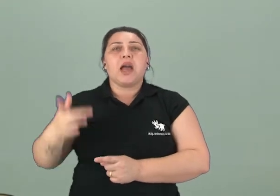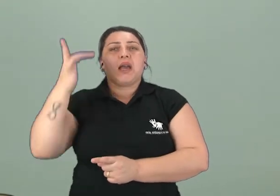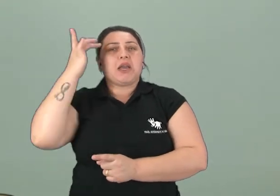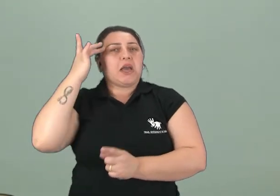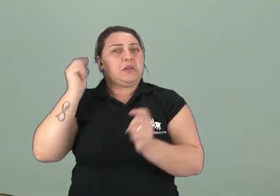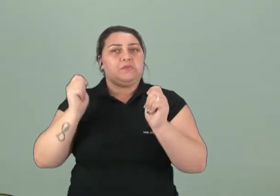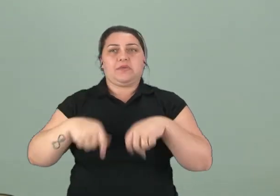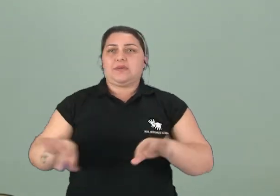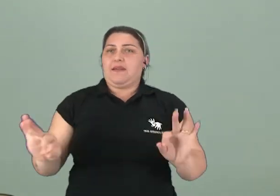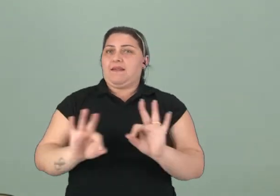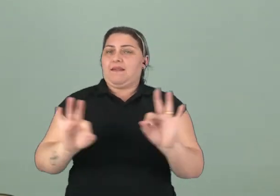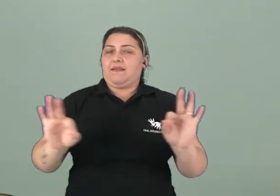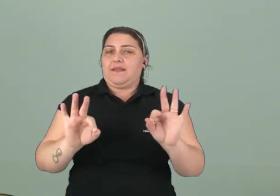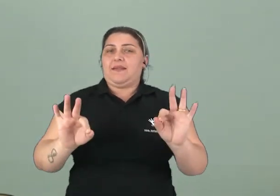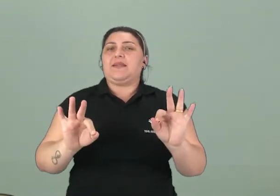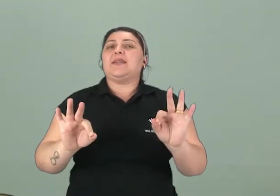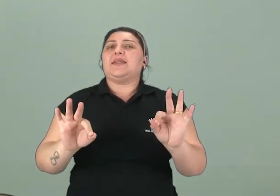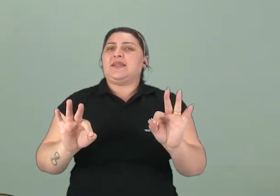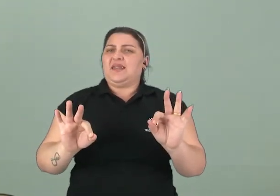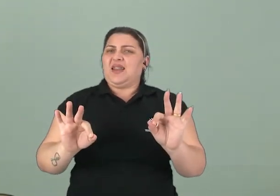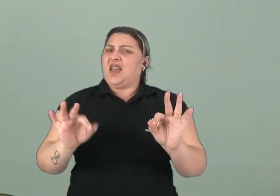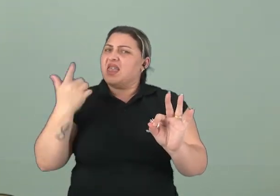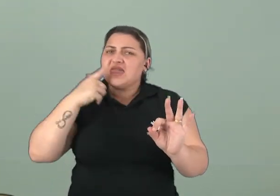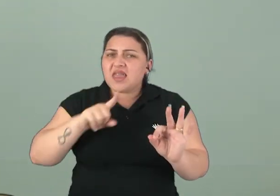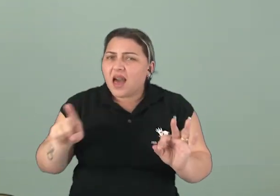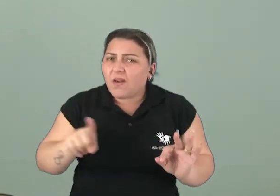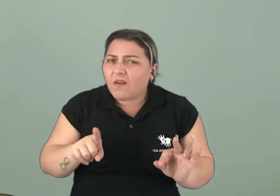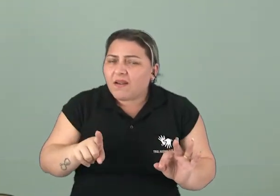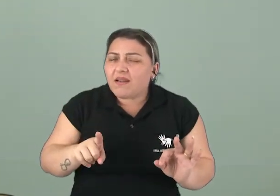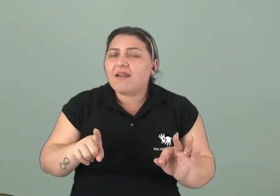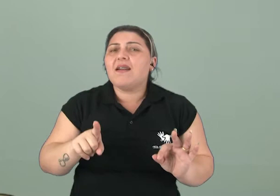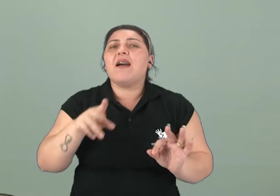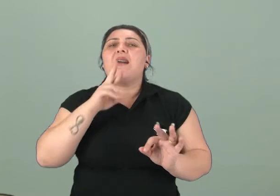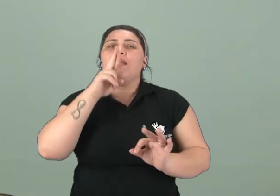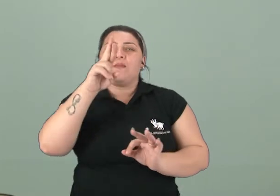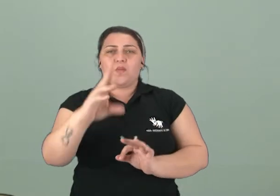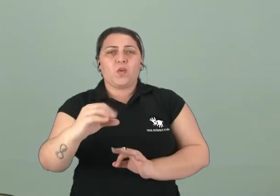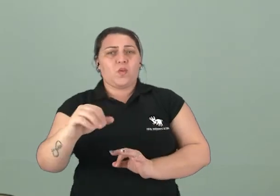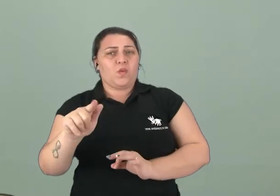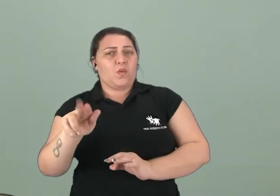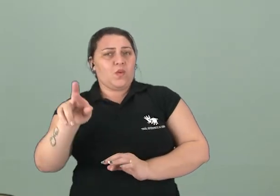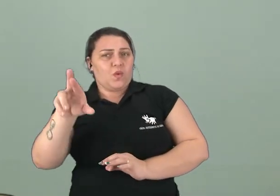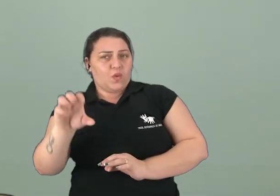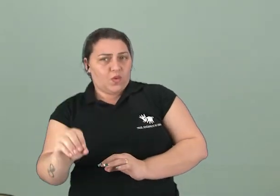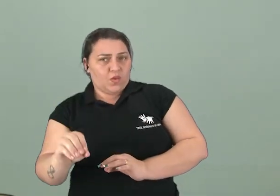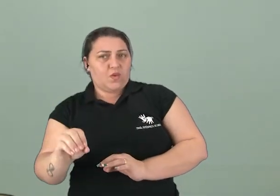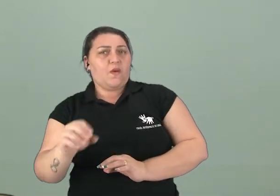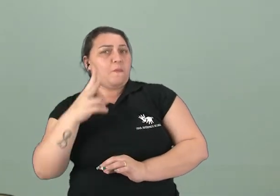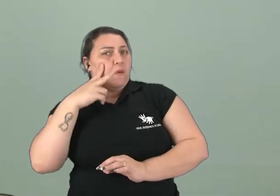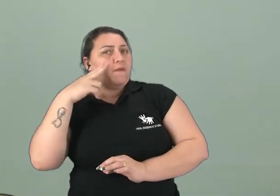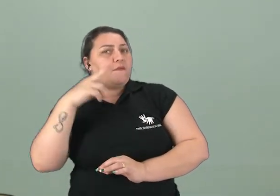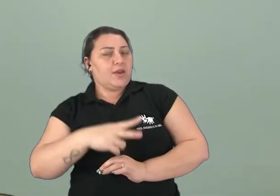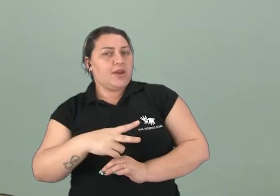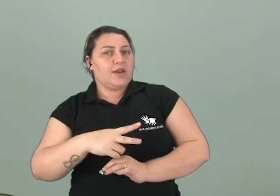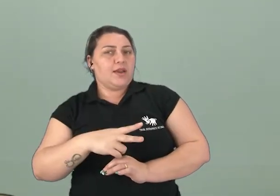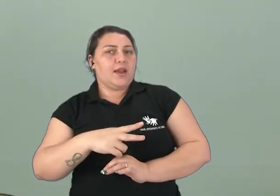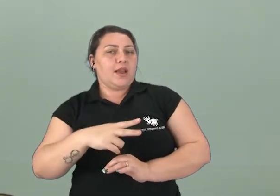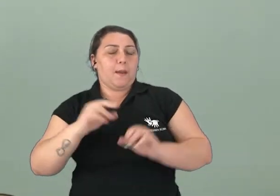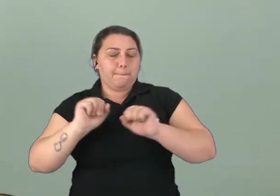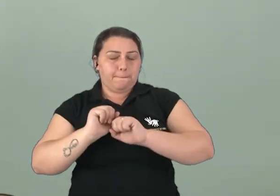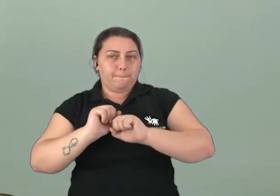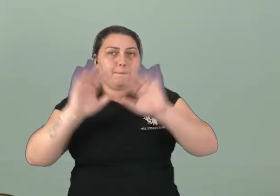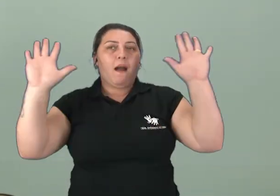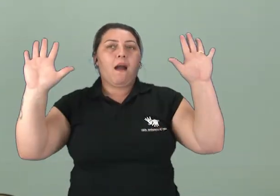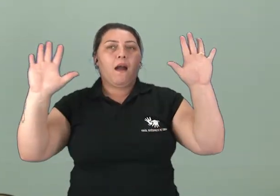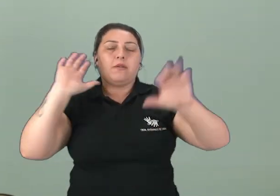que achei impossível é impossível replicou o lobo é pois vejo e